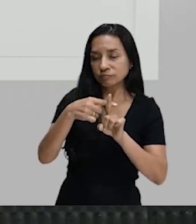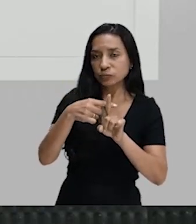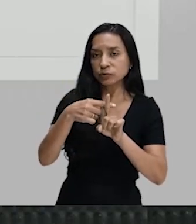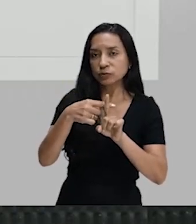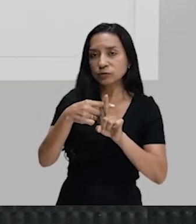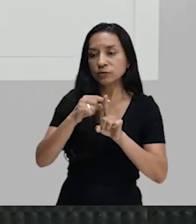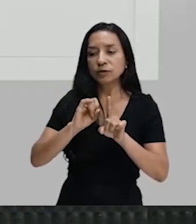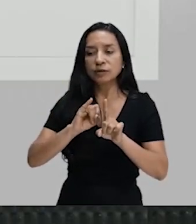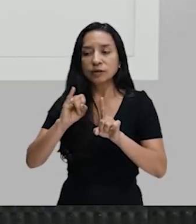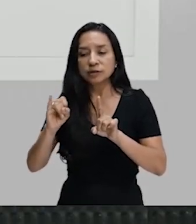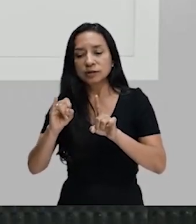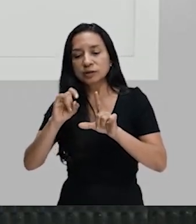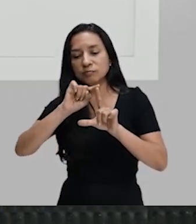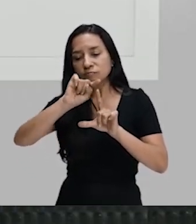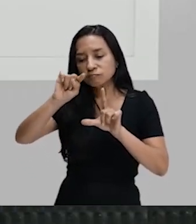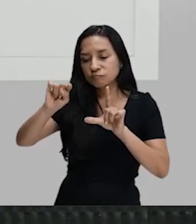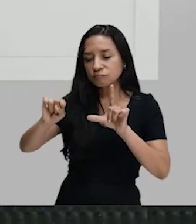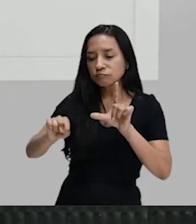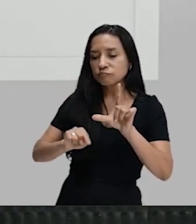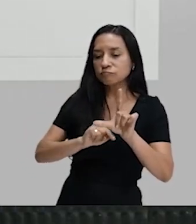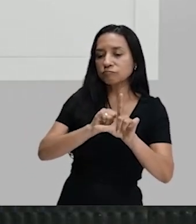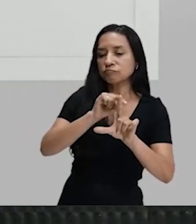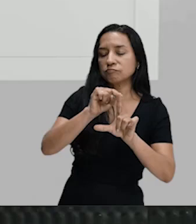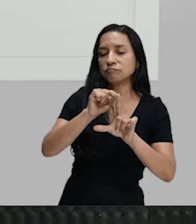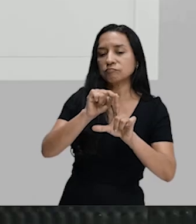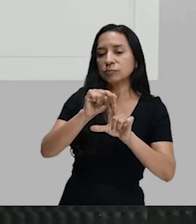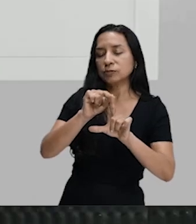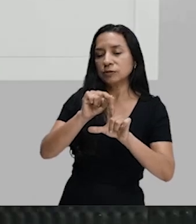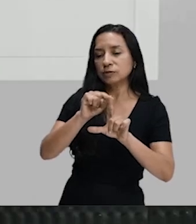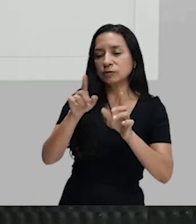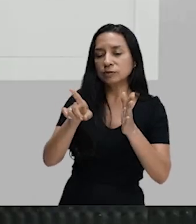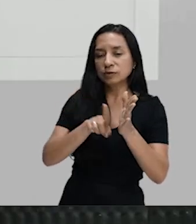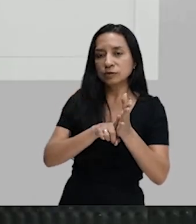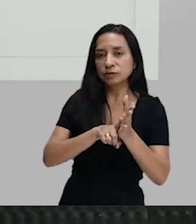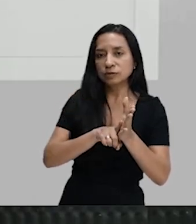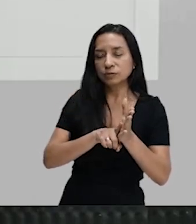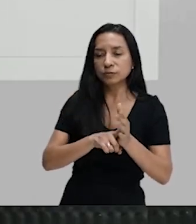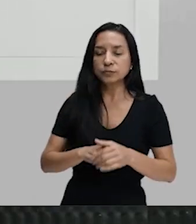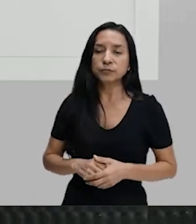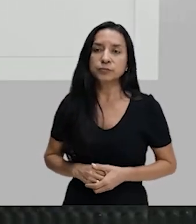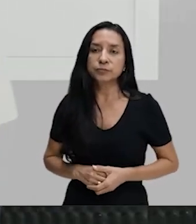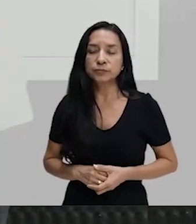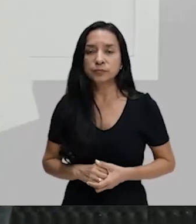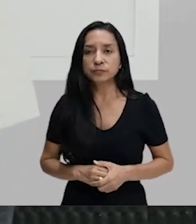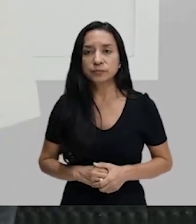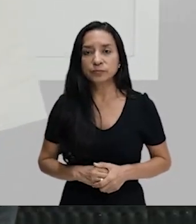anti-horário, negativo, ok? Bom, então para finalizar,